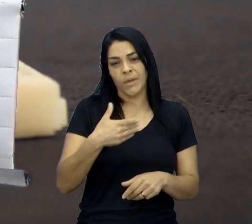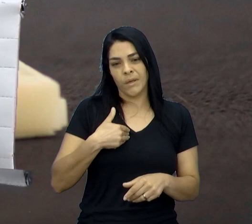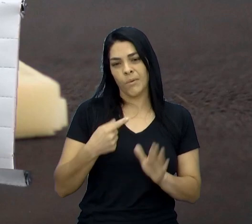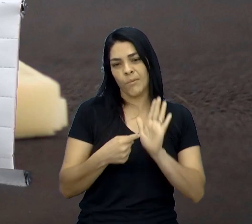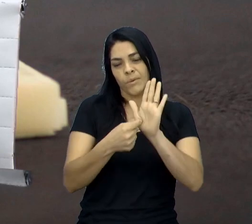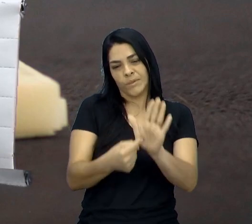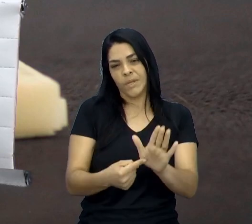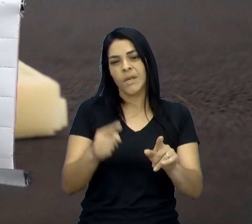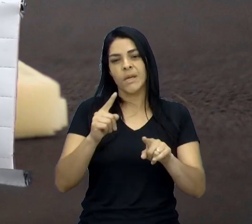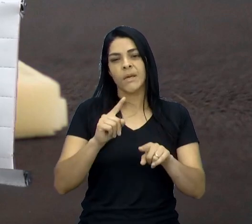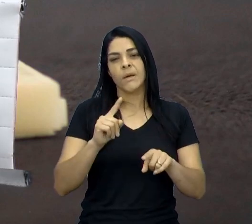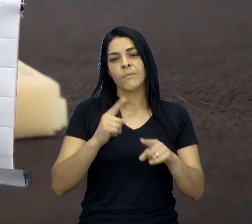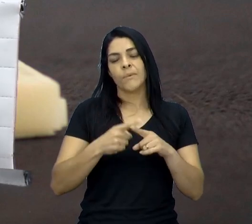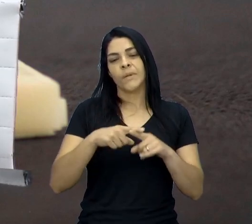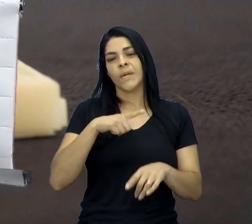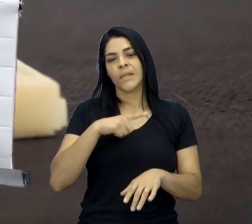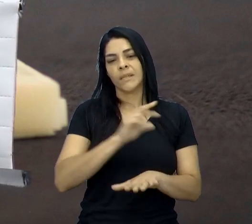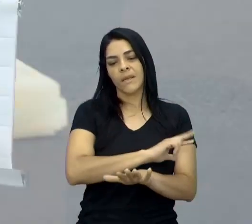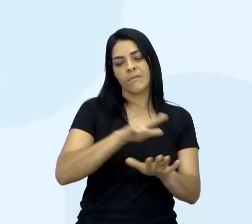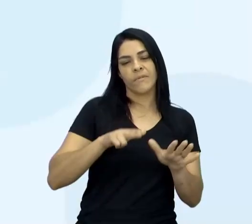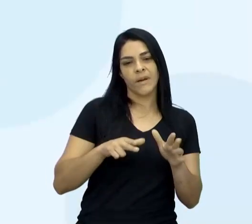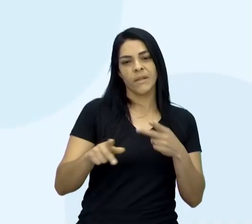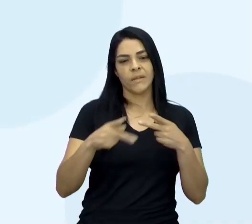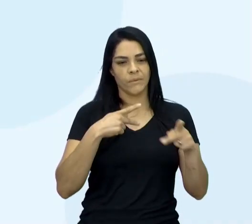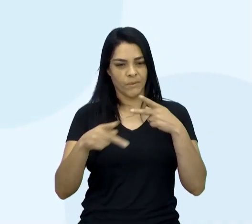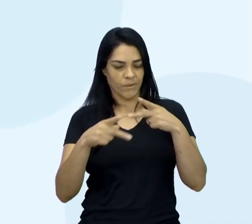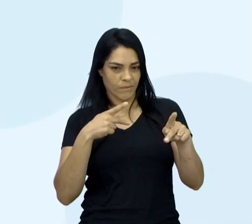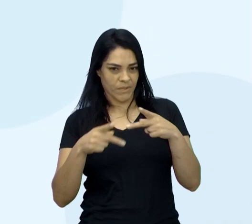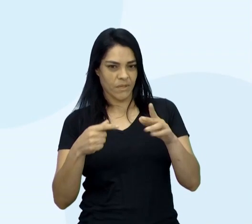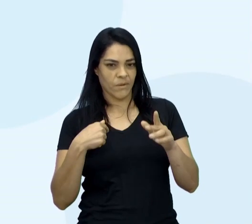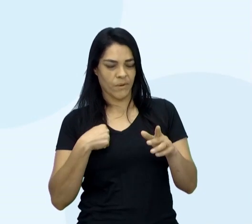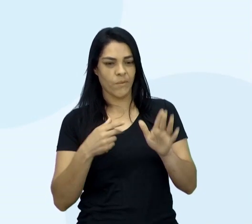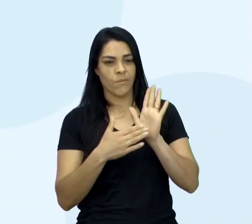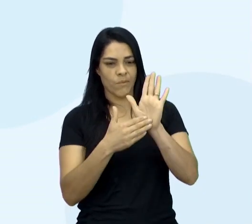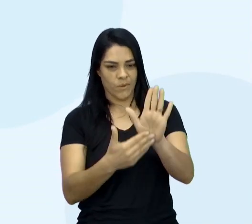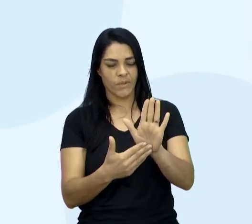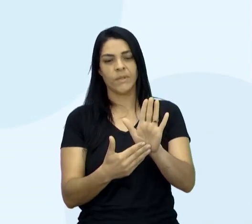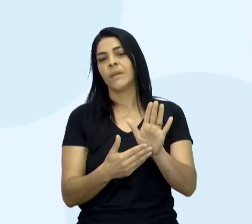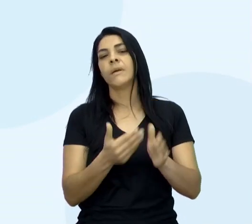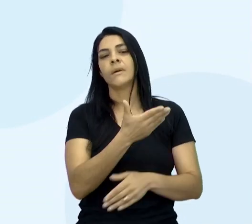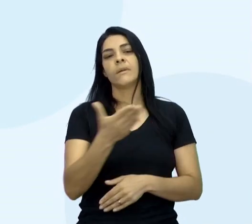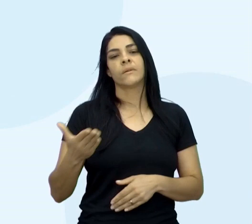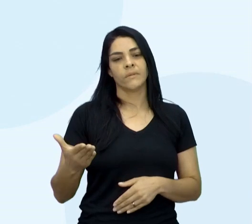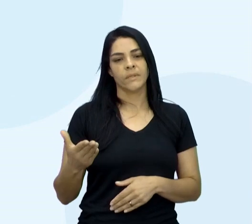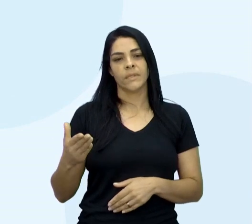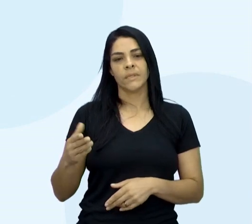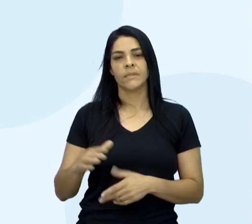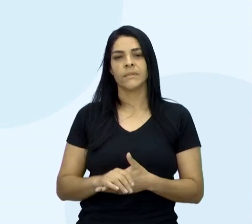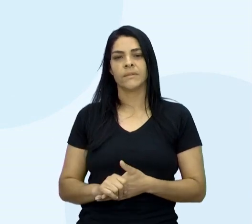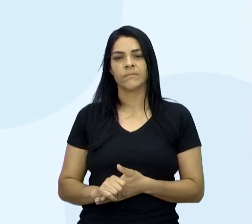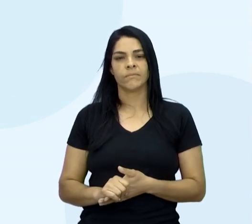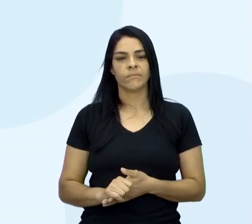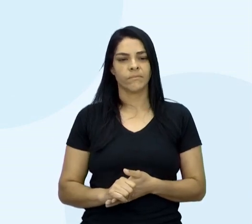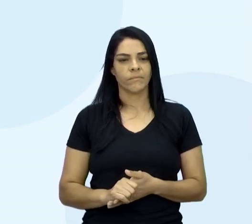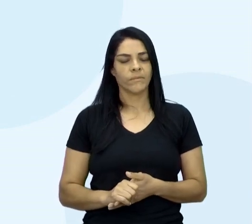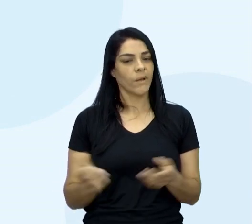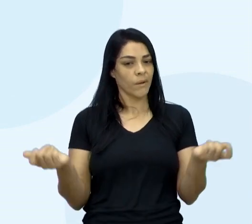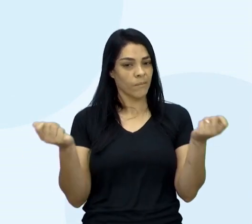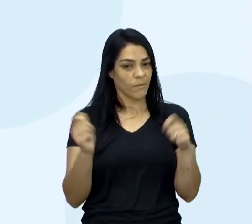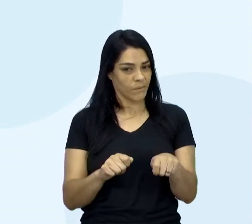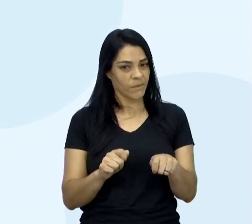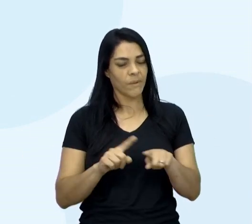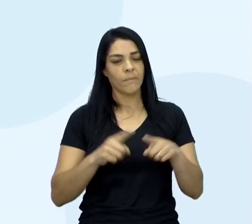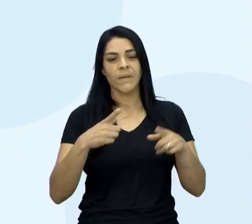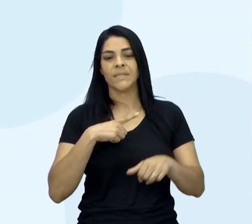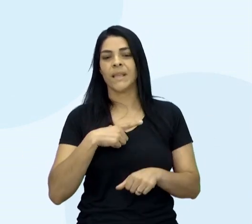várias programações, essa aqui é uma que eu trouxe para vocês, tá certo? Aí tá o link para vocês na tela, ó. É uma possibilidade,